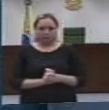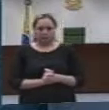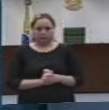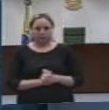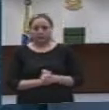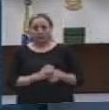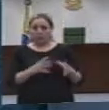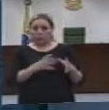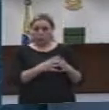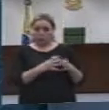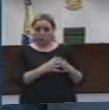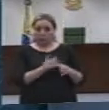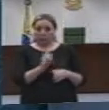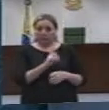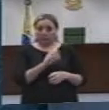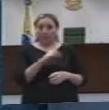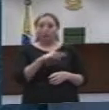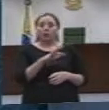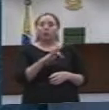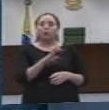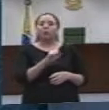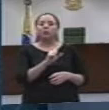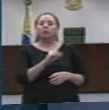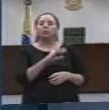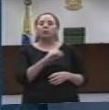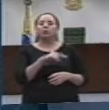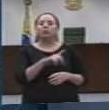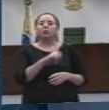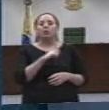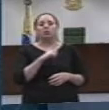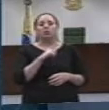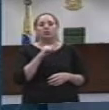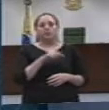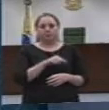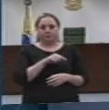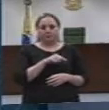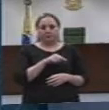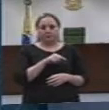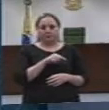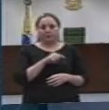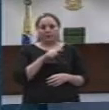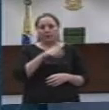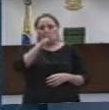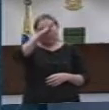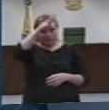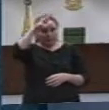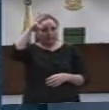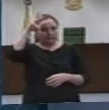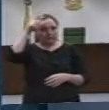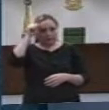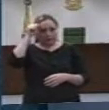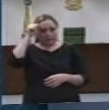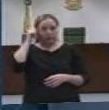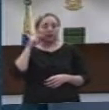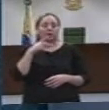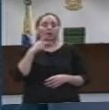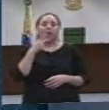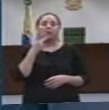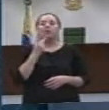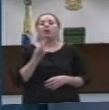concessionais mencionam os passagem Estado do Amazonas e fala